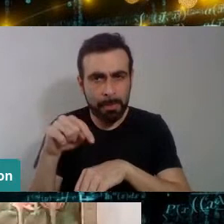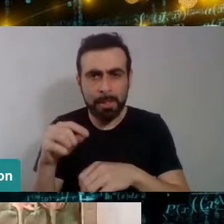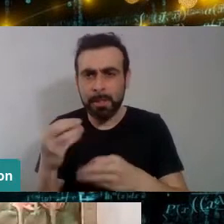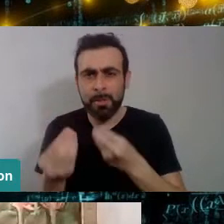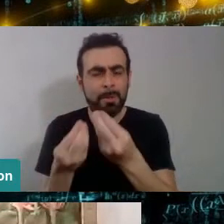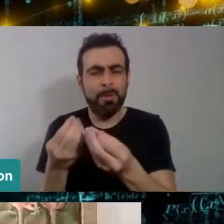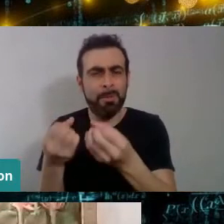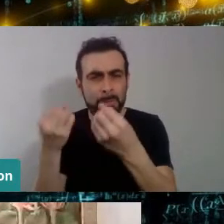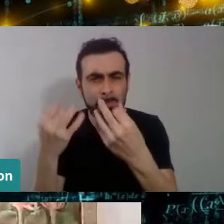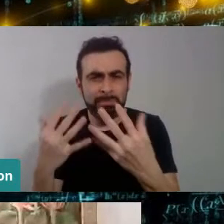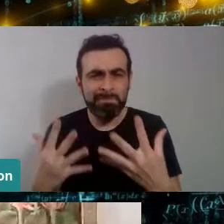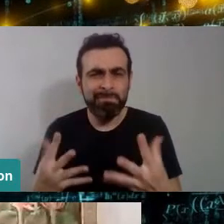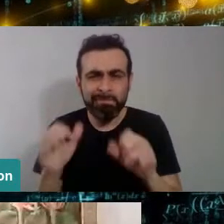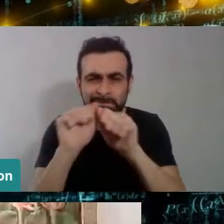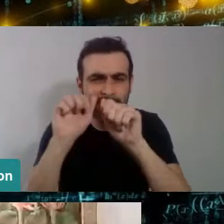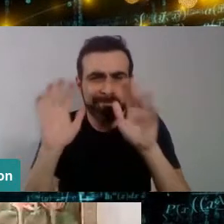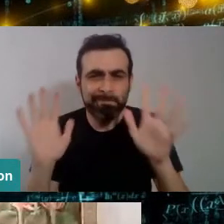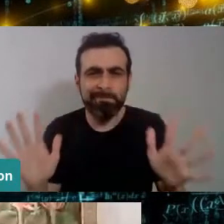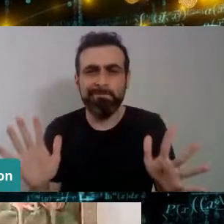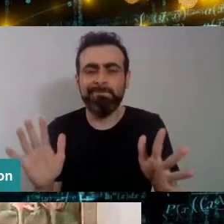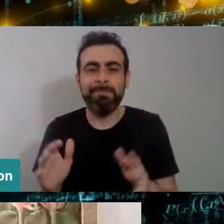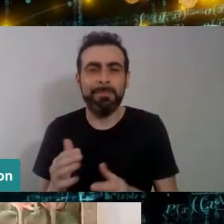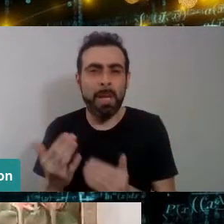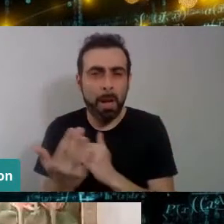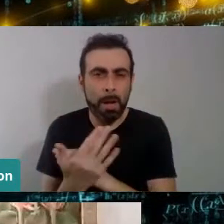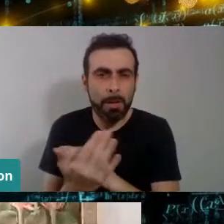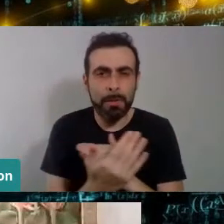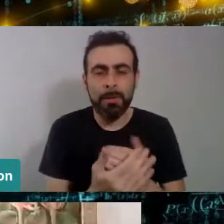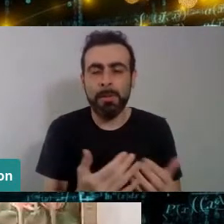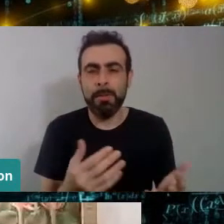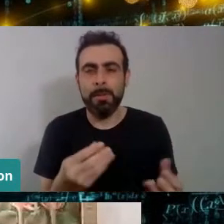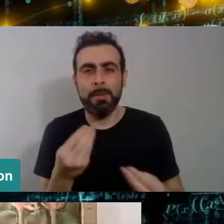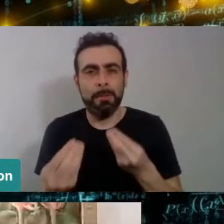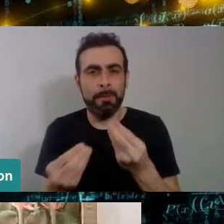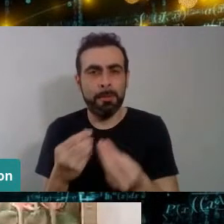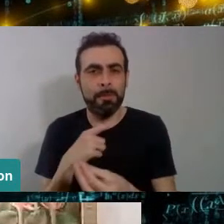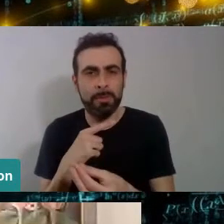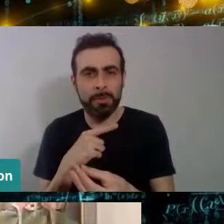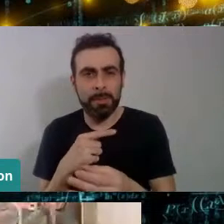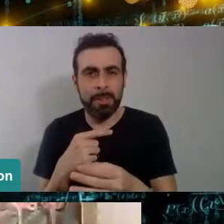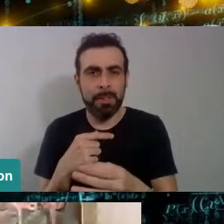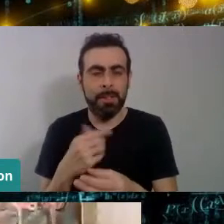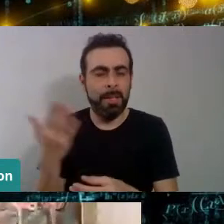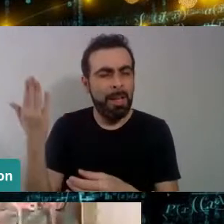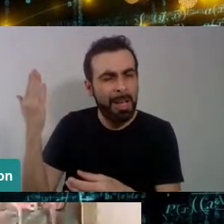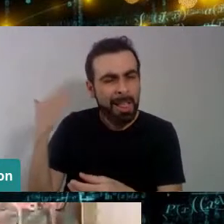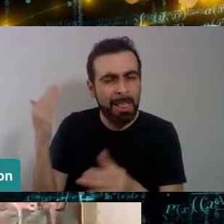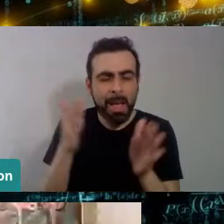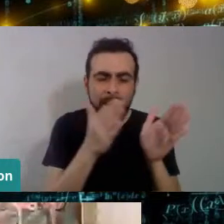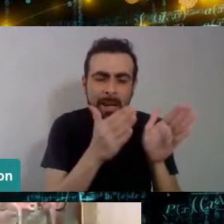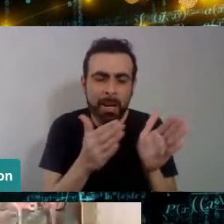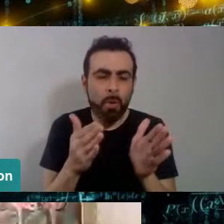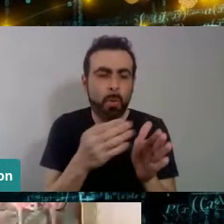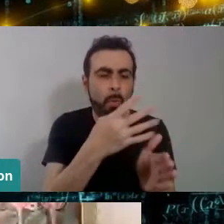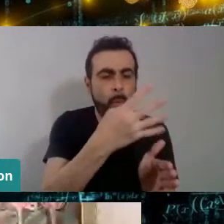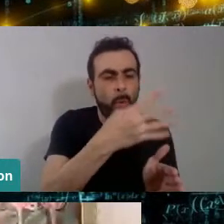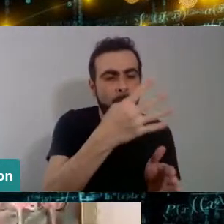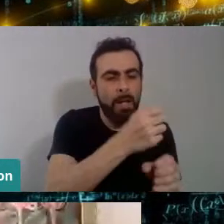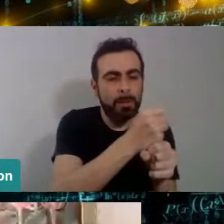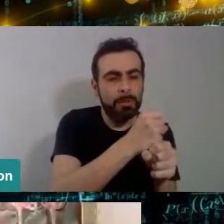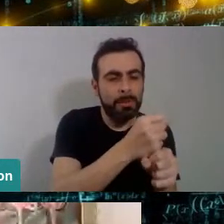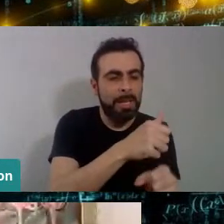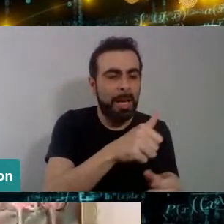comecinho, né? Contar para a gente pelo menos os primeiros 4 anos do curso de matemática, como é que eram